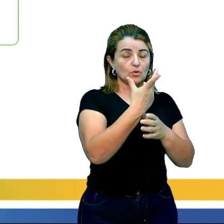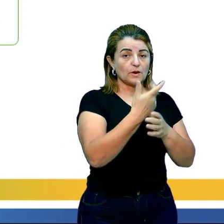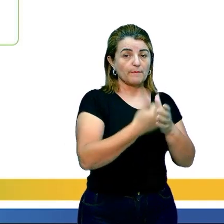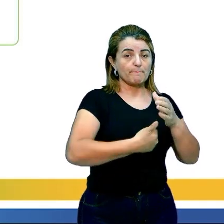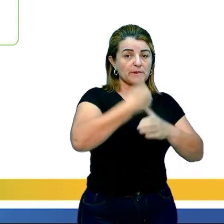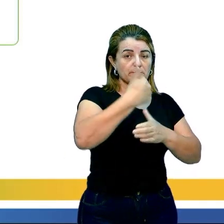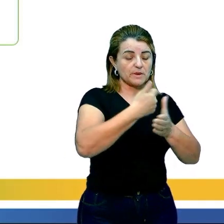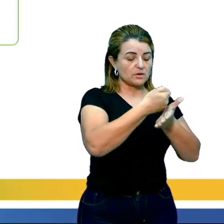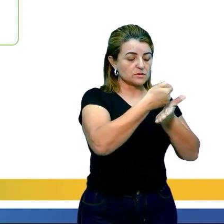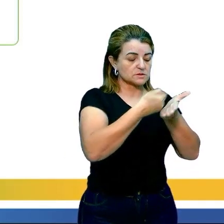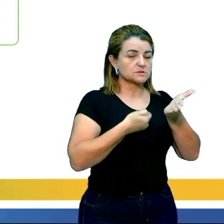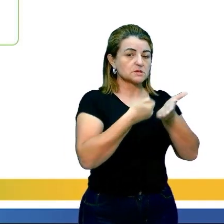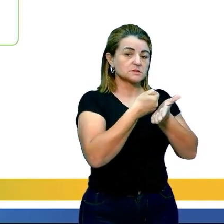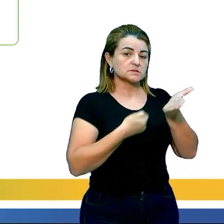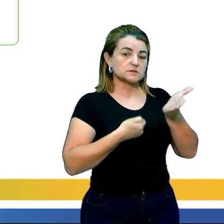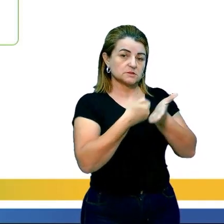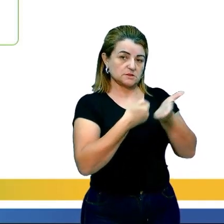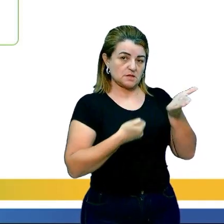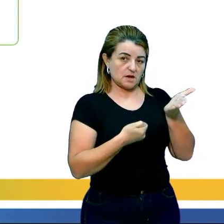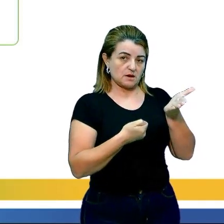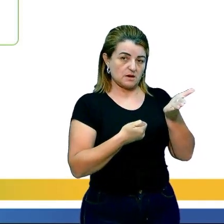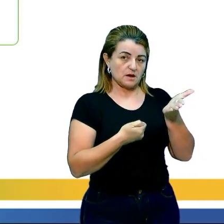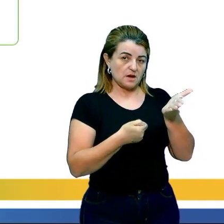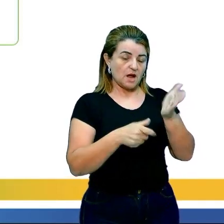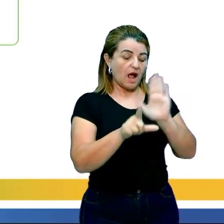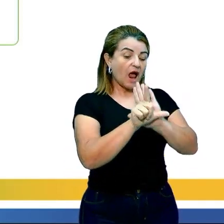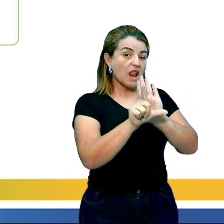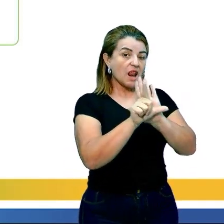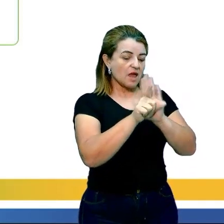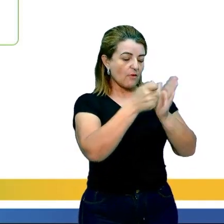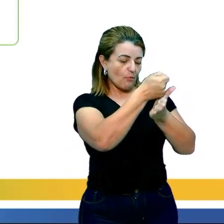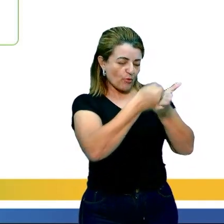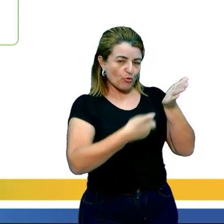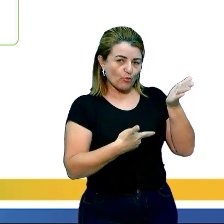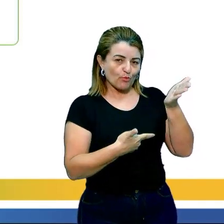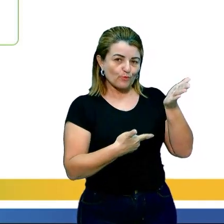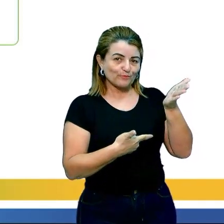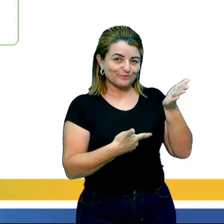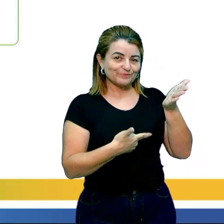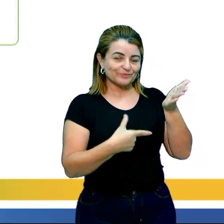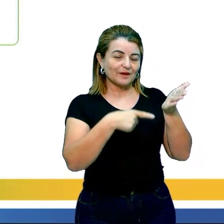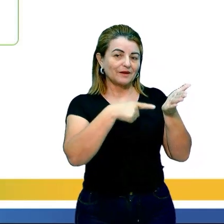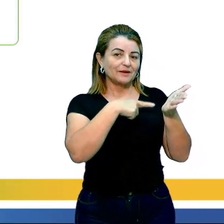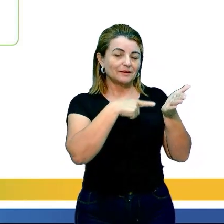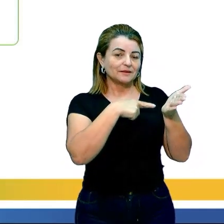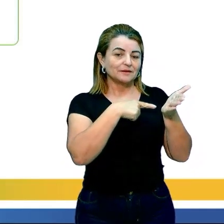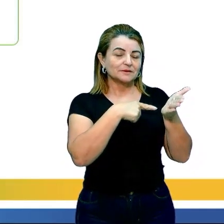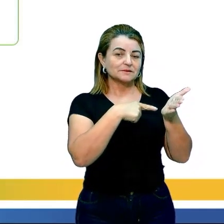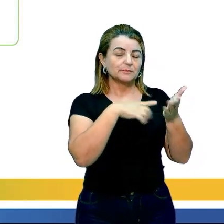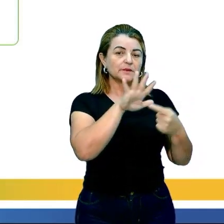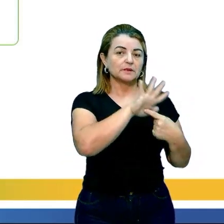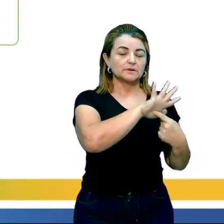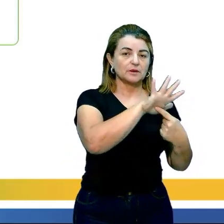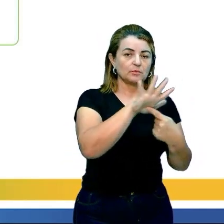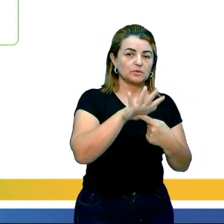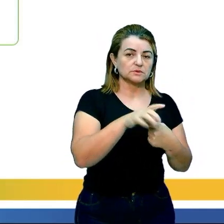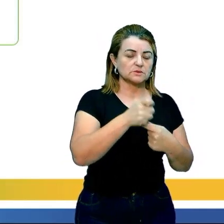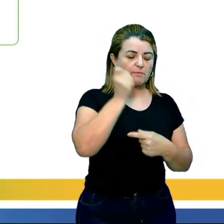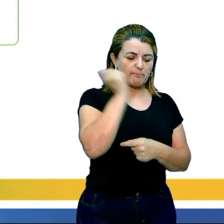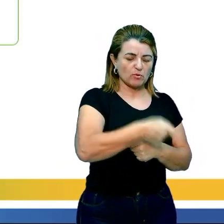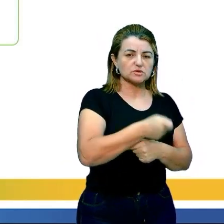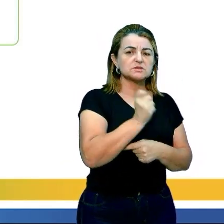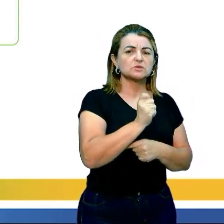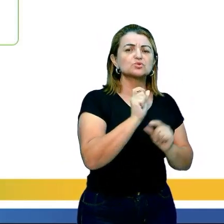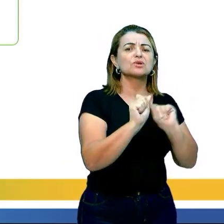a lei escrita ele começa a registrar né as leis Além disso ele também estabelece a punição de